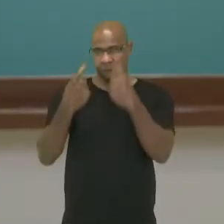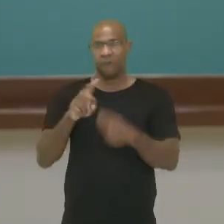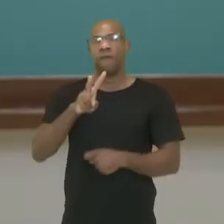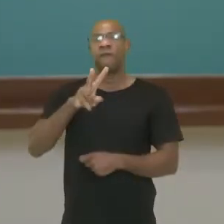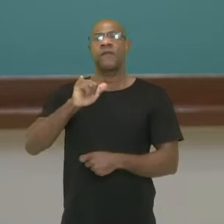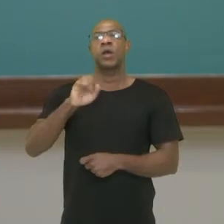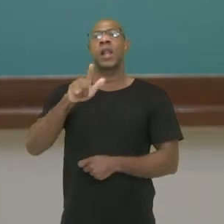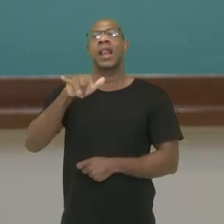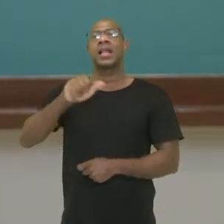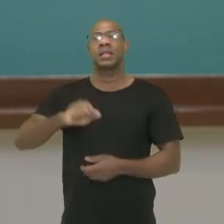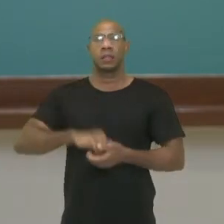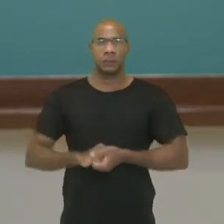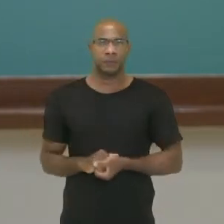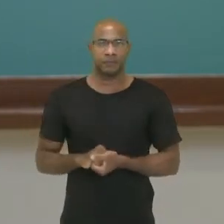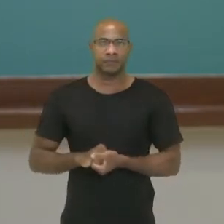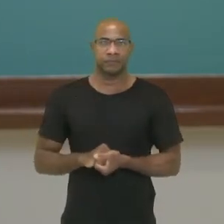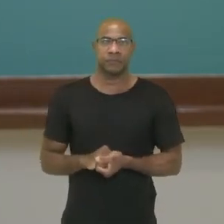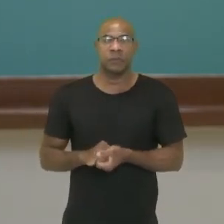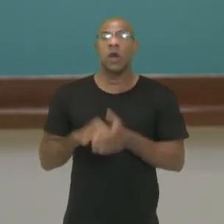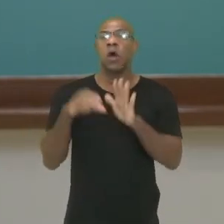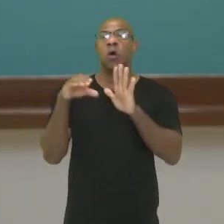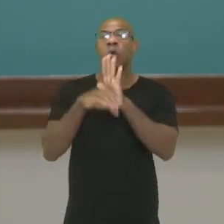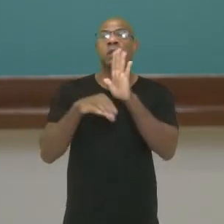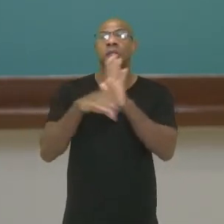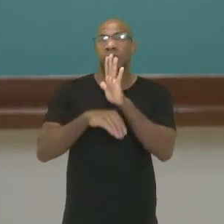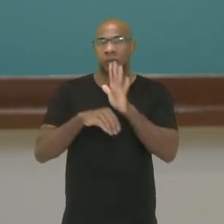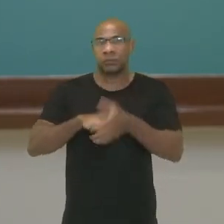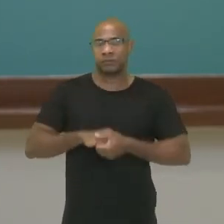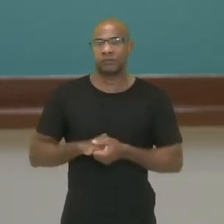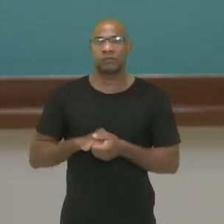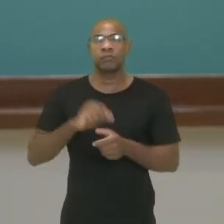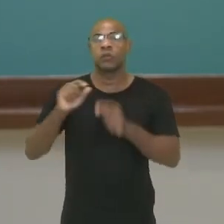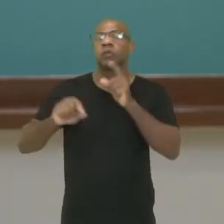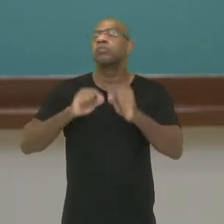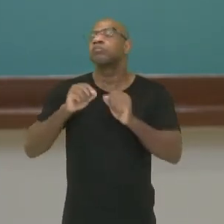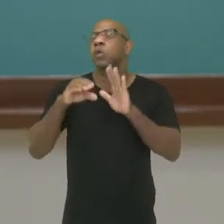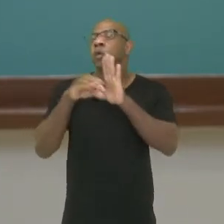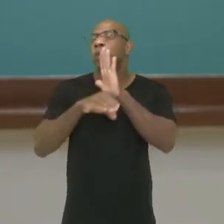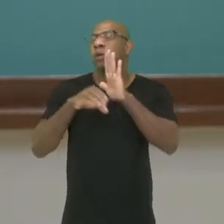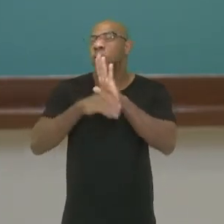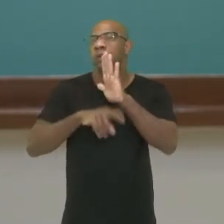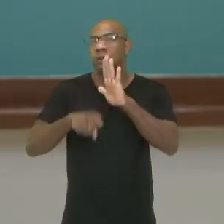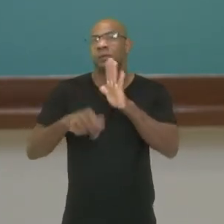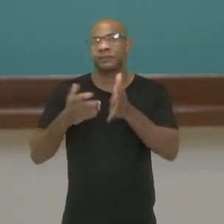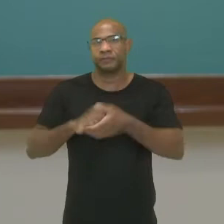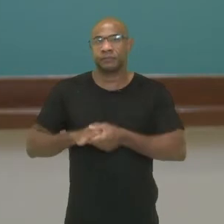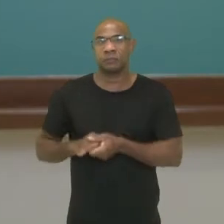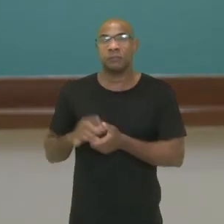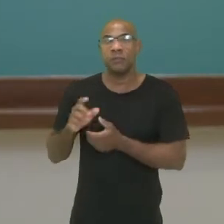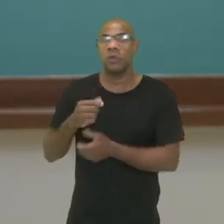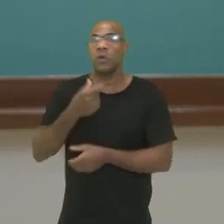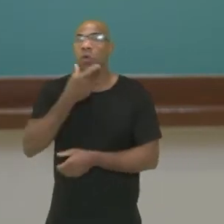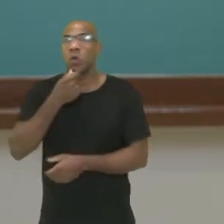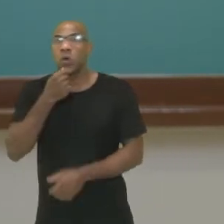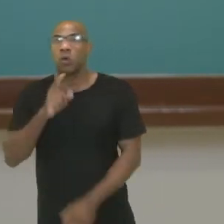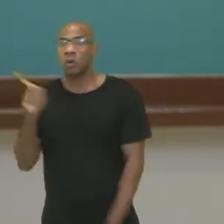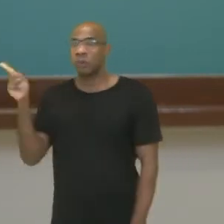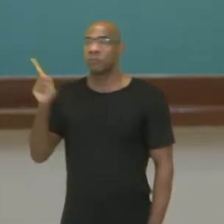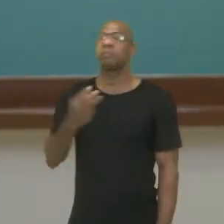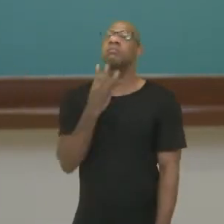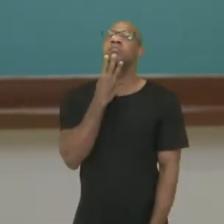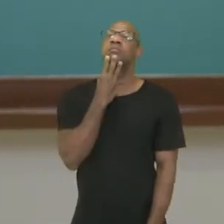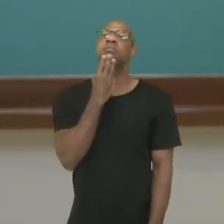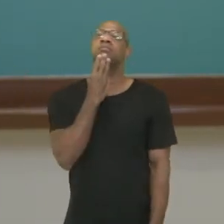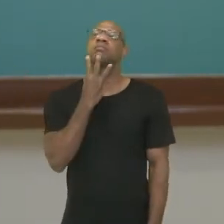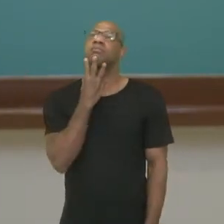Definição clássica daquilo que é violência. A grande definição clássica de violência vem do sociólogo alemão Max Weber. Ele